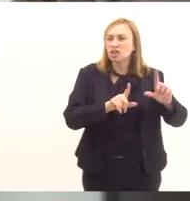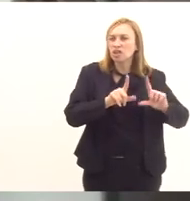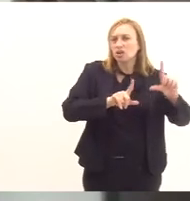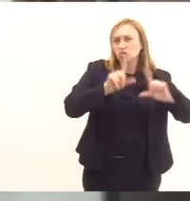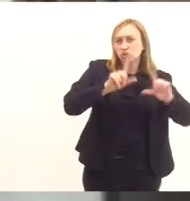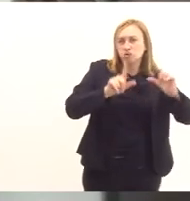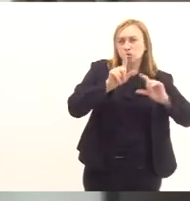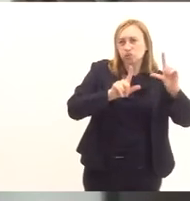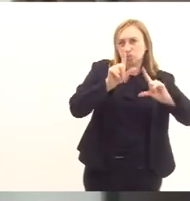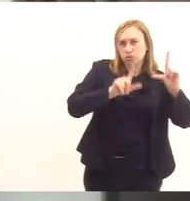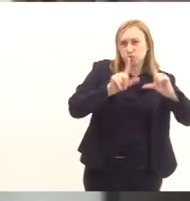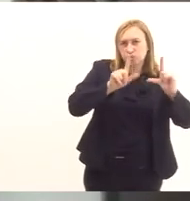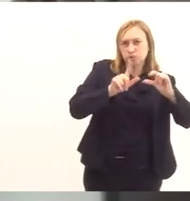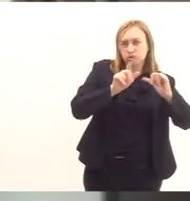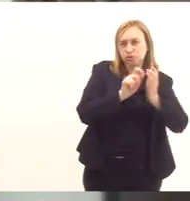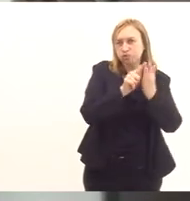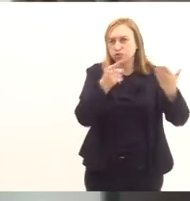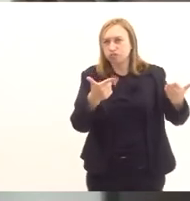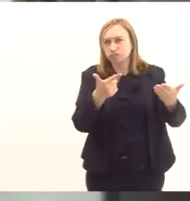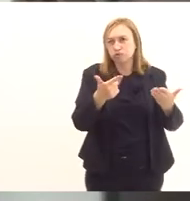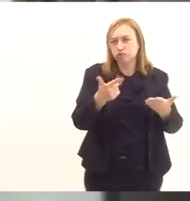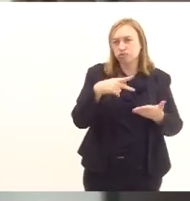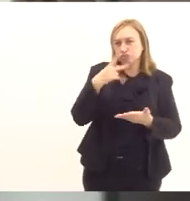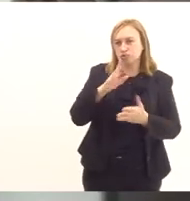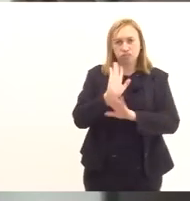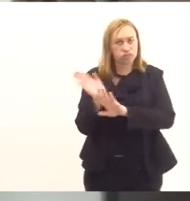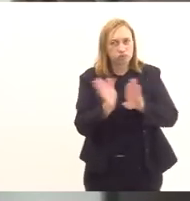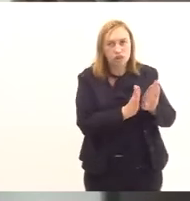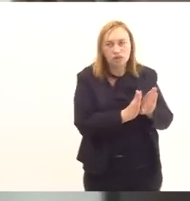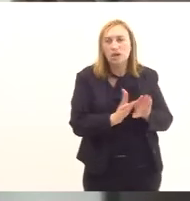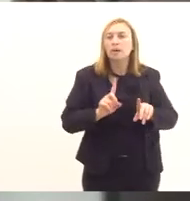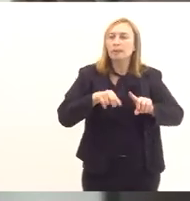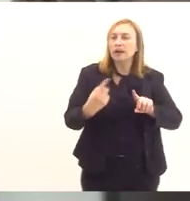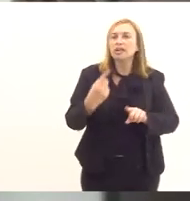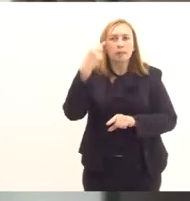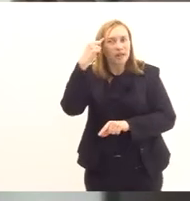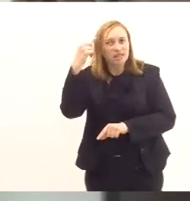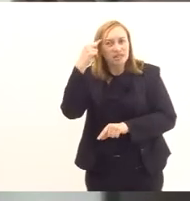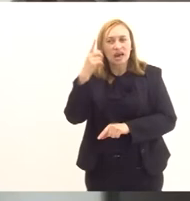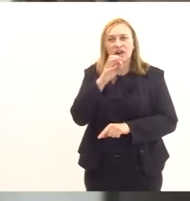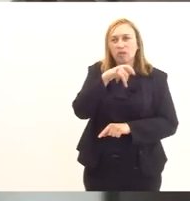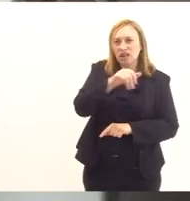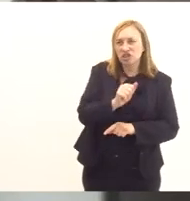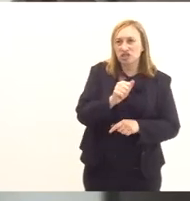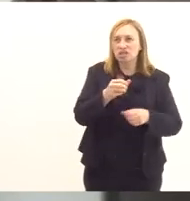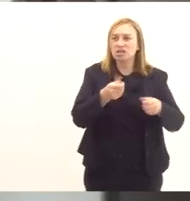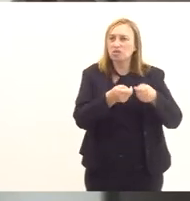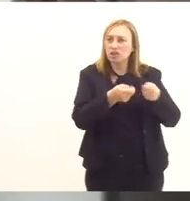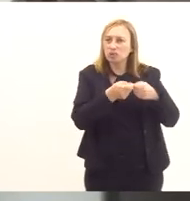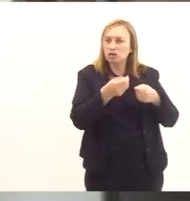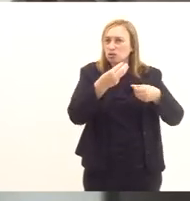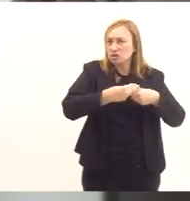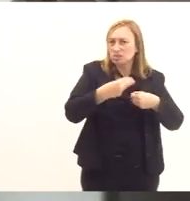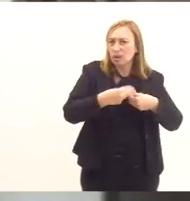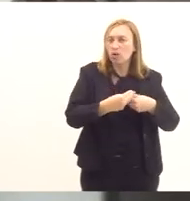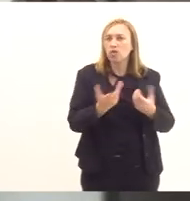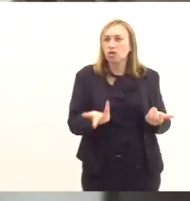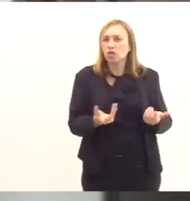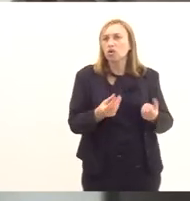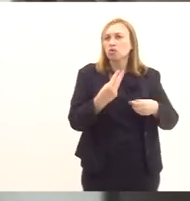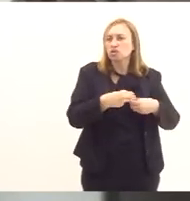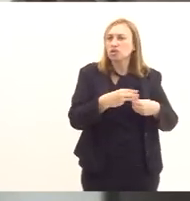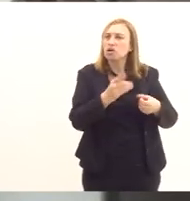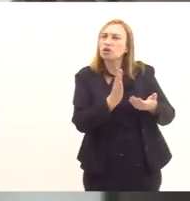na época polemizou e eu de fato não vou nem entrar nessa questão mas chegou-se a pensar numa agência reguladora Municipal e eu queria saber se o município